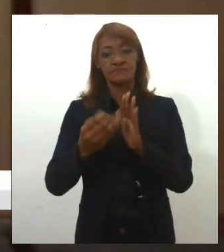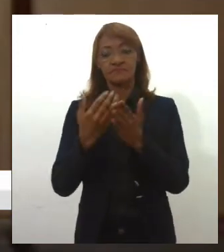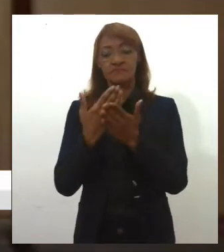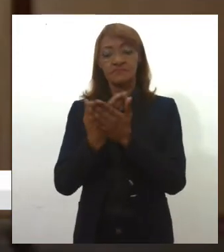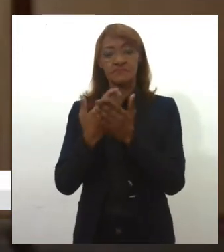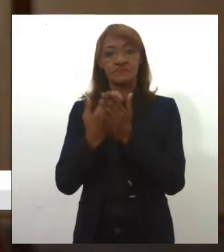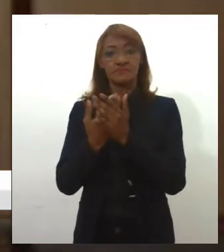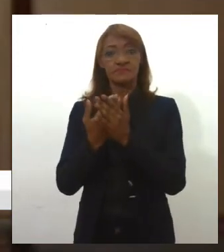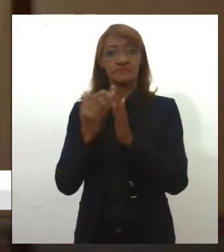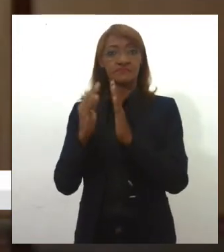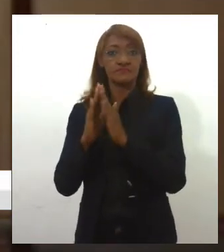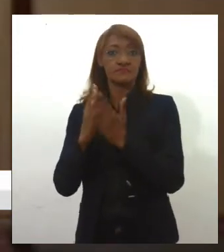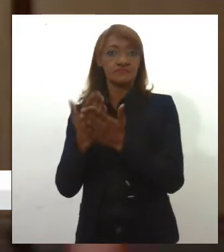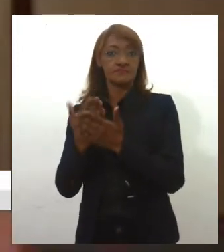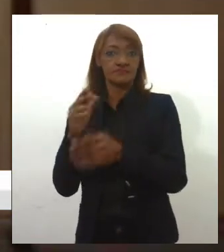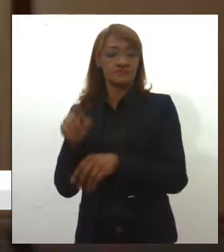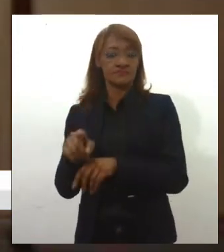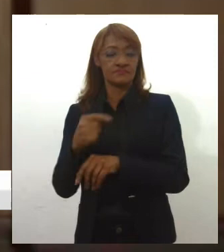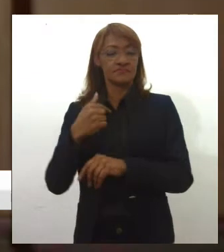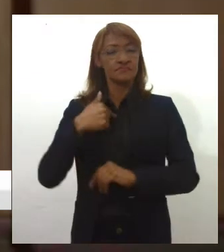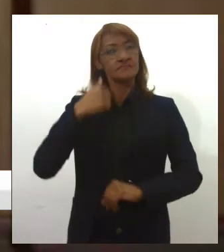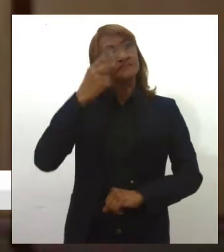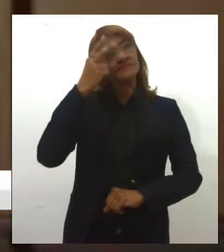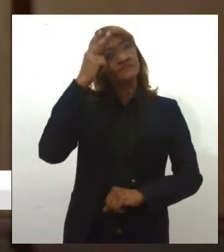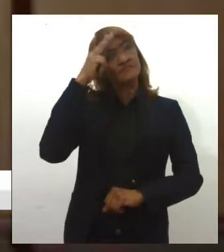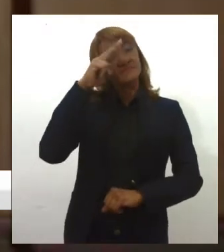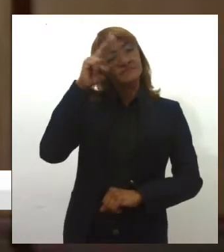filhas, me fez lembrar